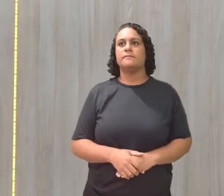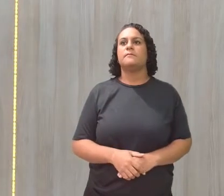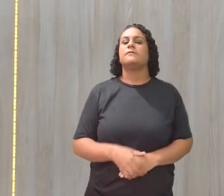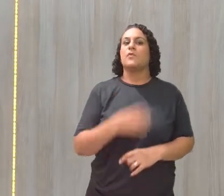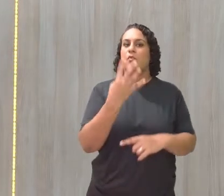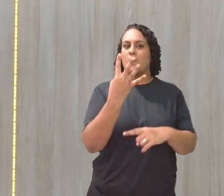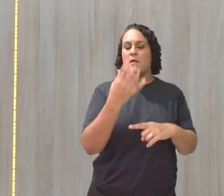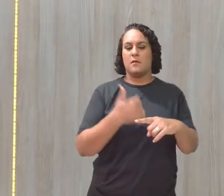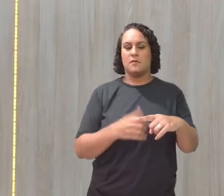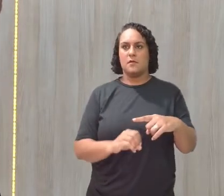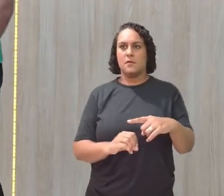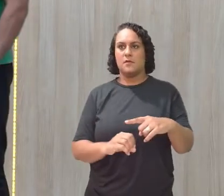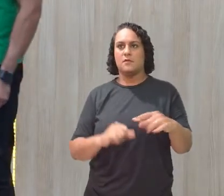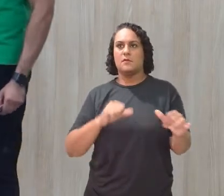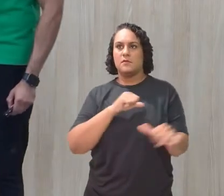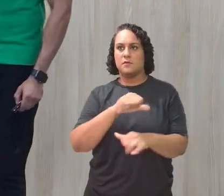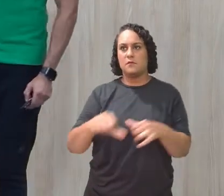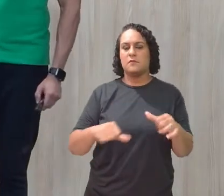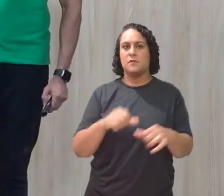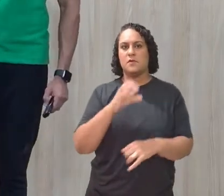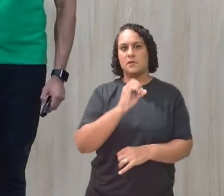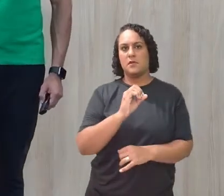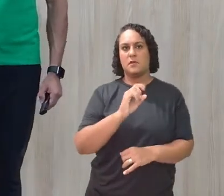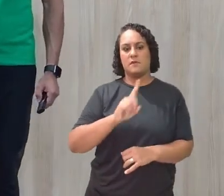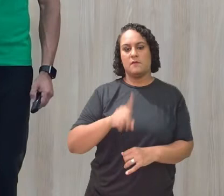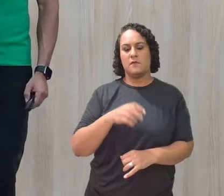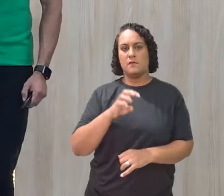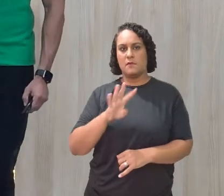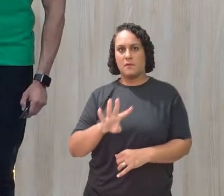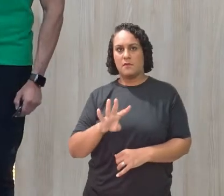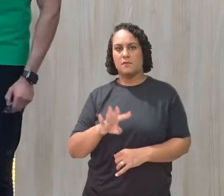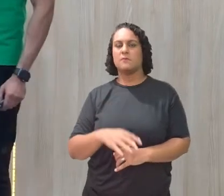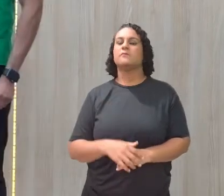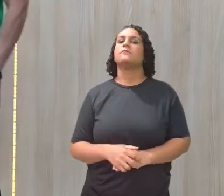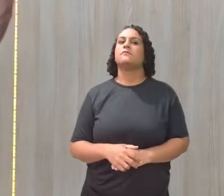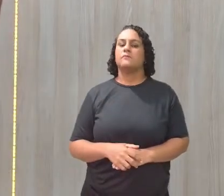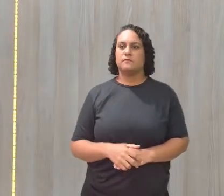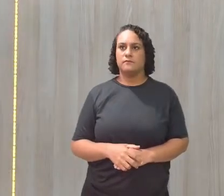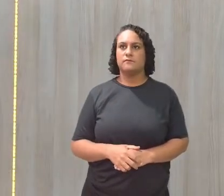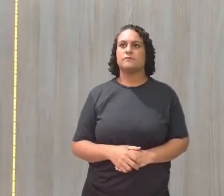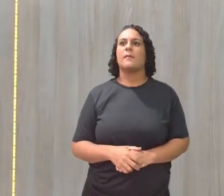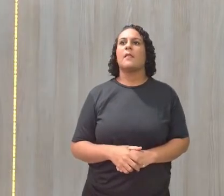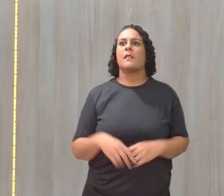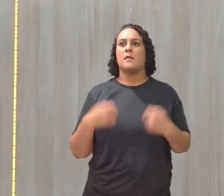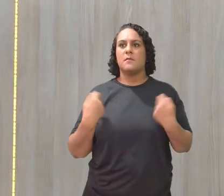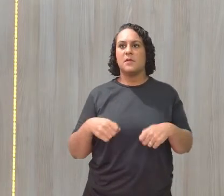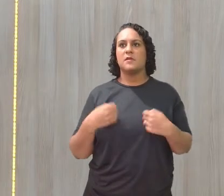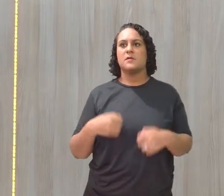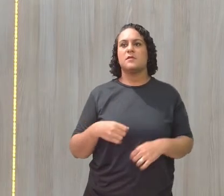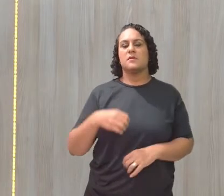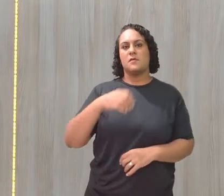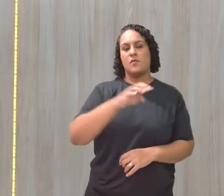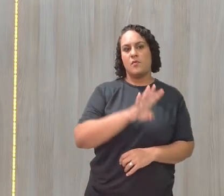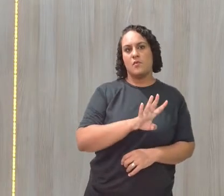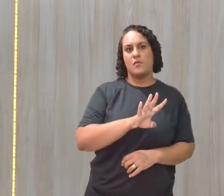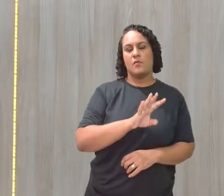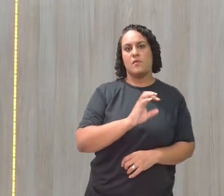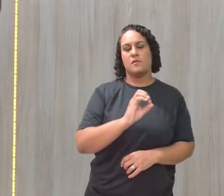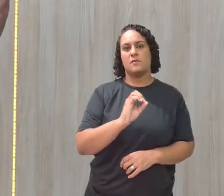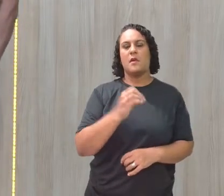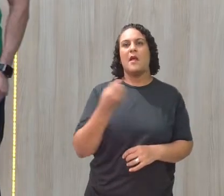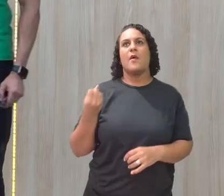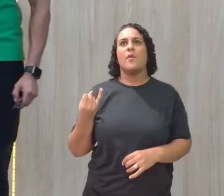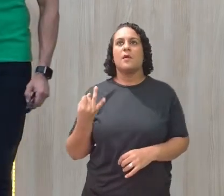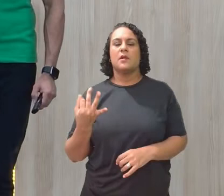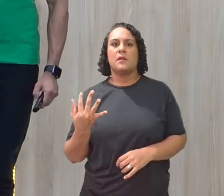4 décimos e transformei em um número decimal. A gente tem que colocar o numerador e a quantidade de